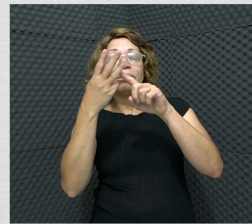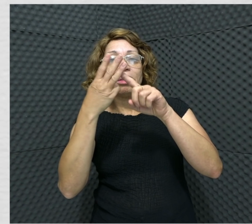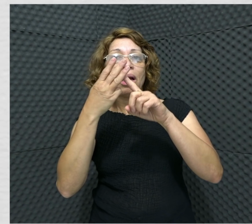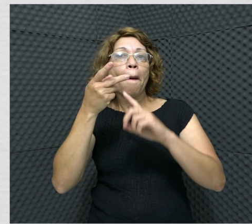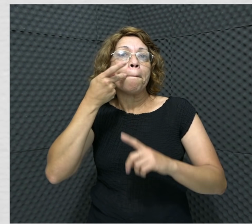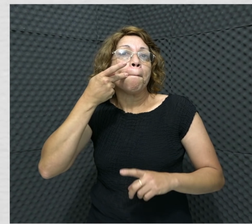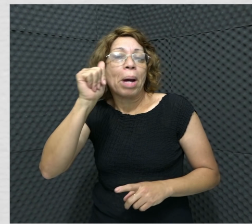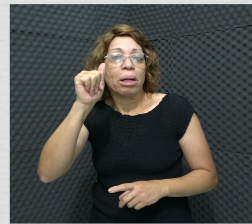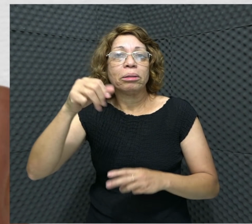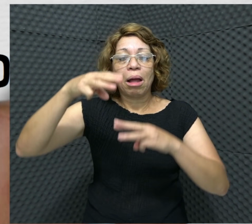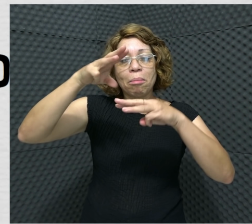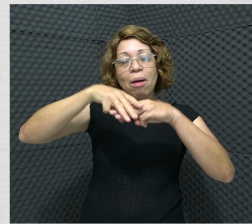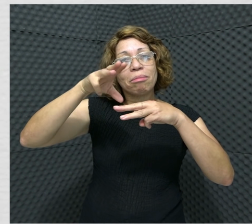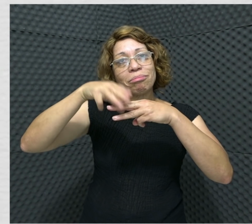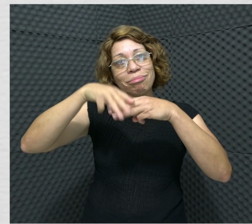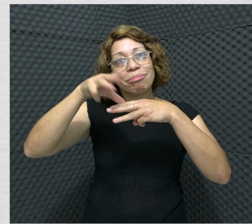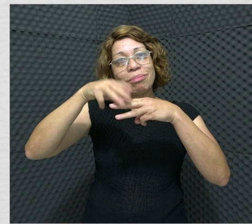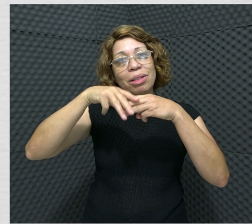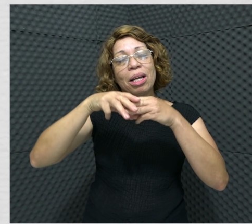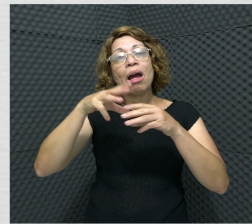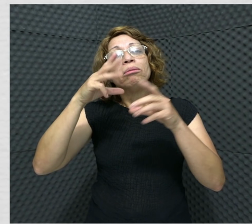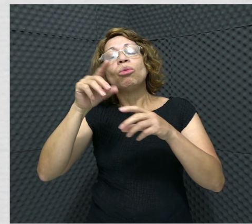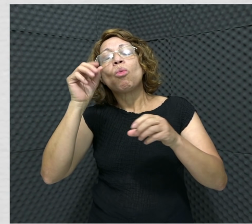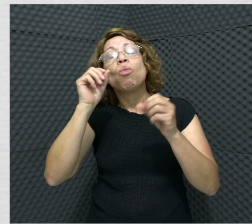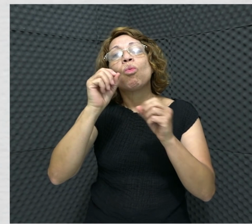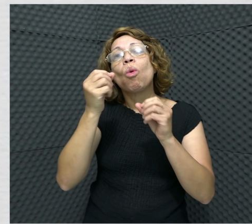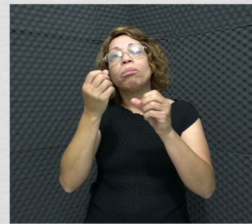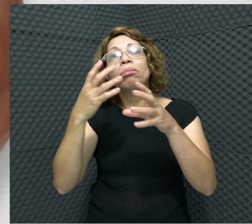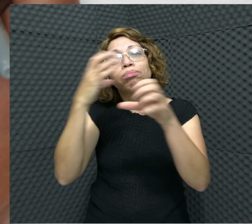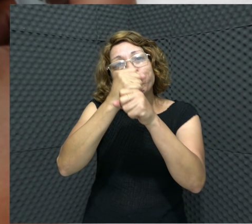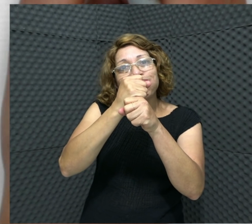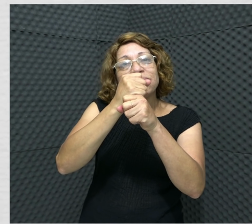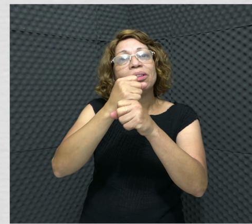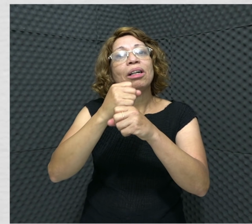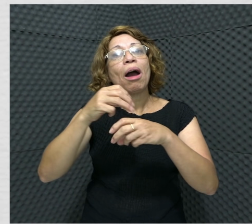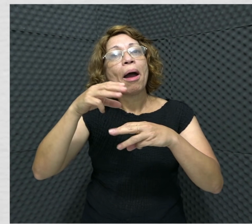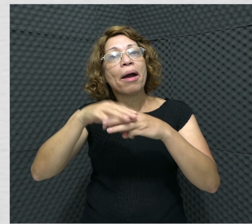Matemática, título 4, o conceito de cálculo e título 5,